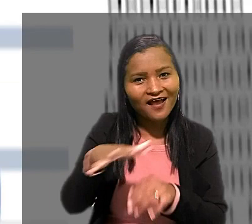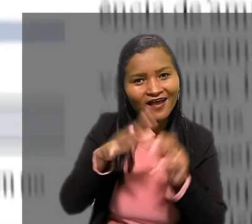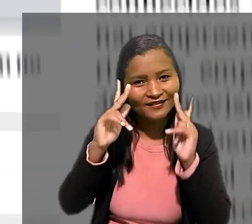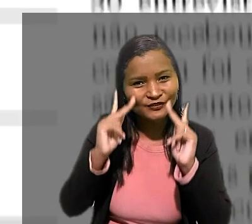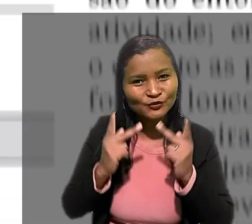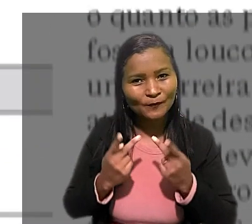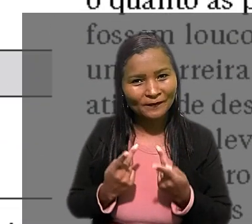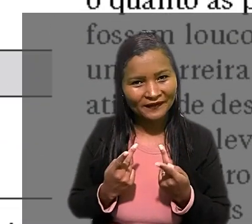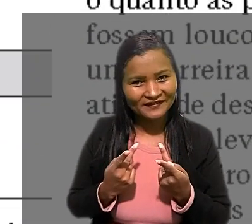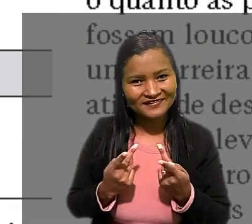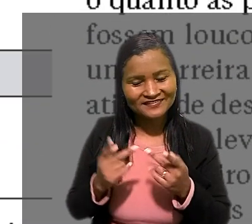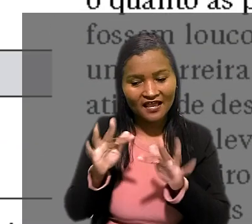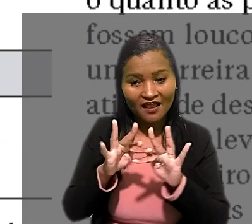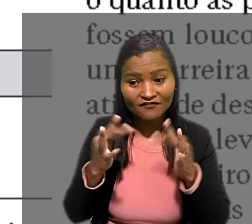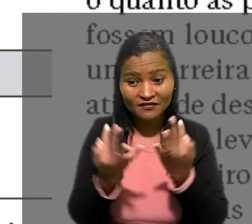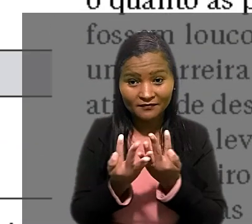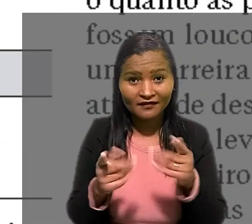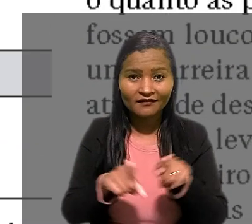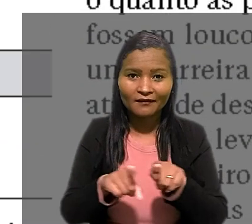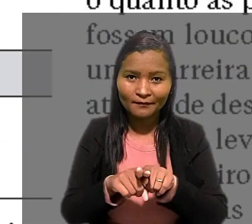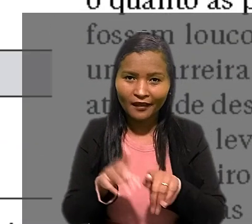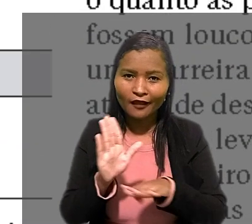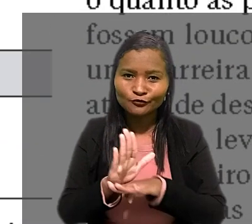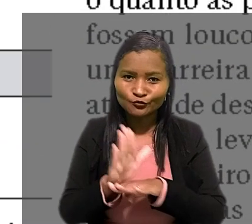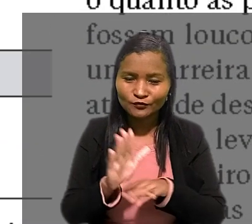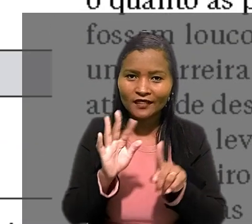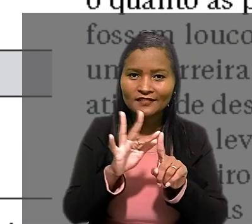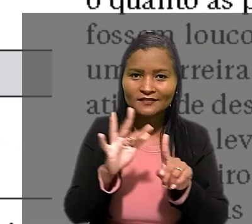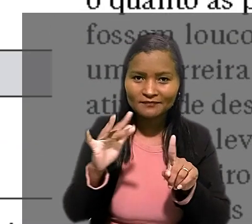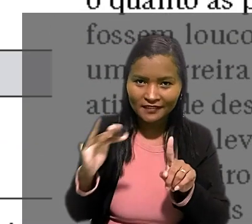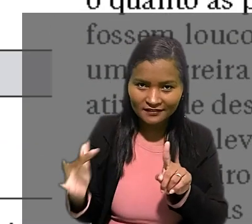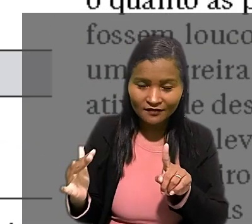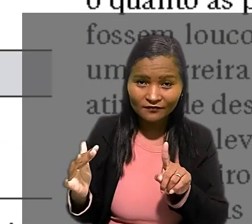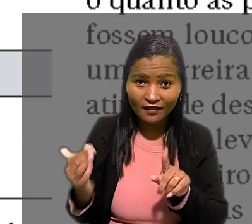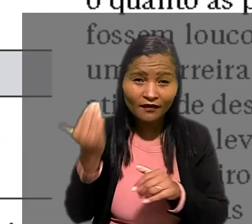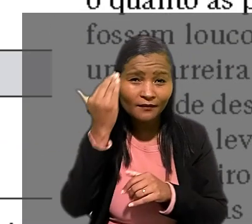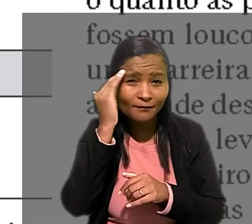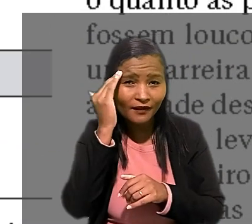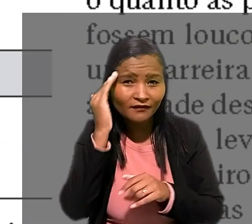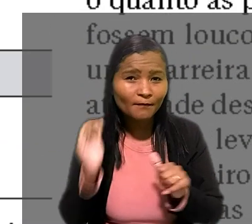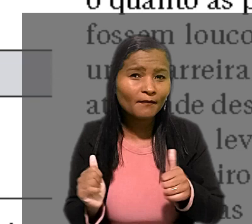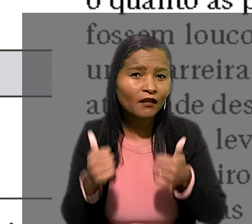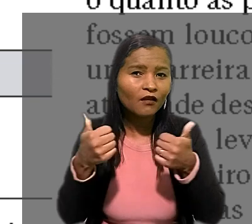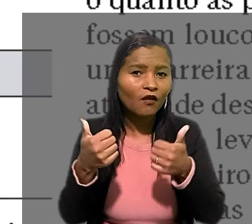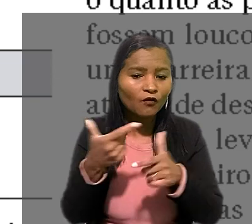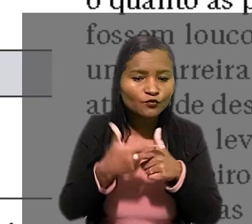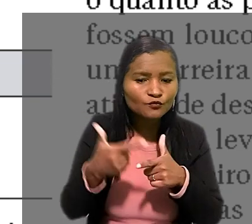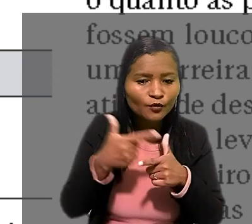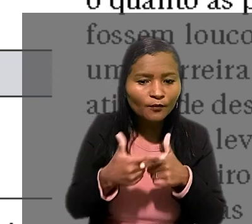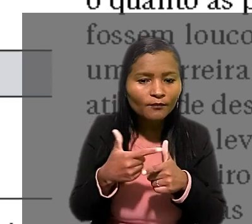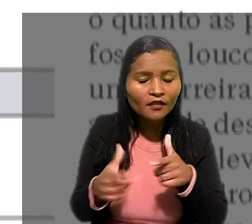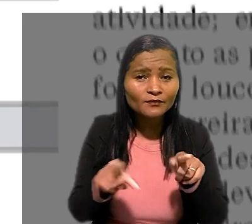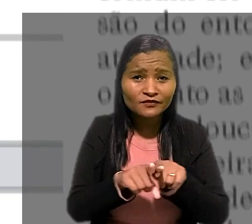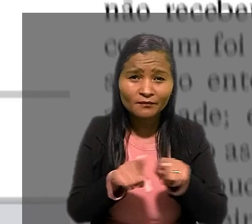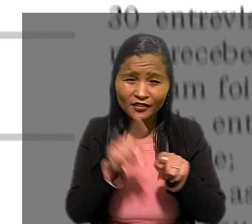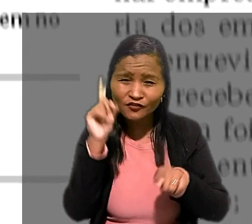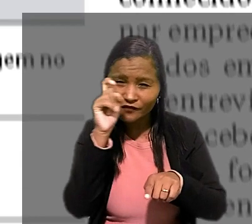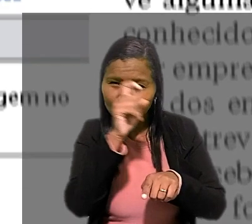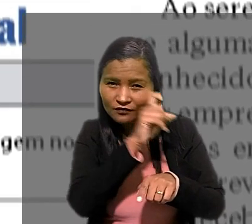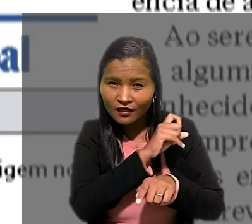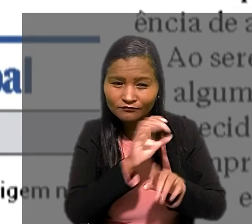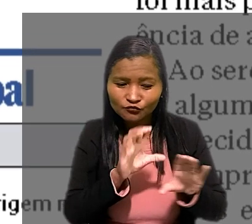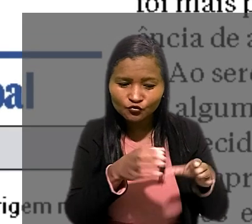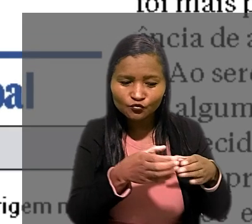humanas. A família também serviu como inspiração e, para entender melhor os problemas e as dificuldades de